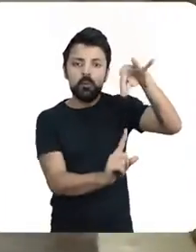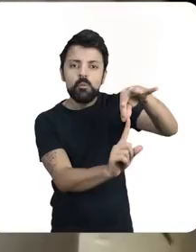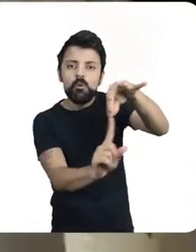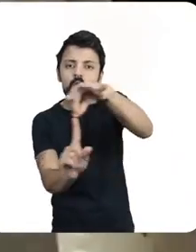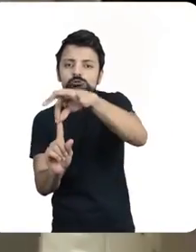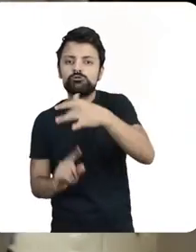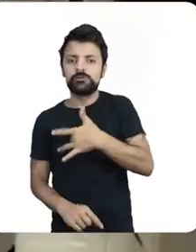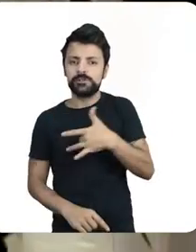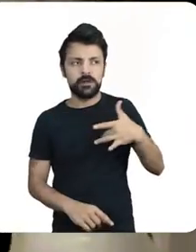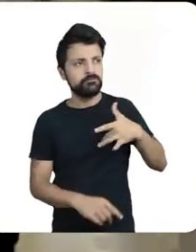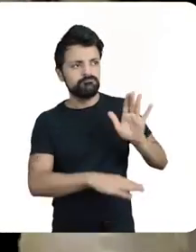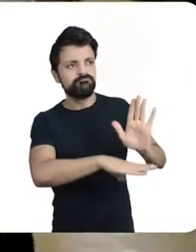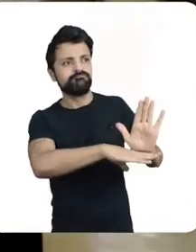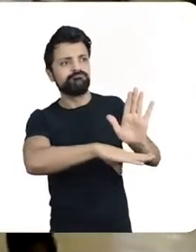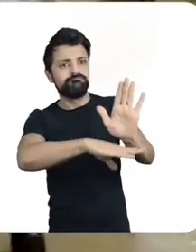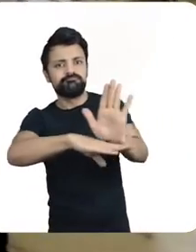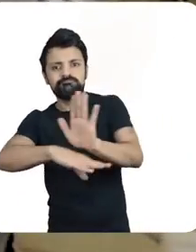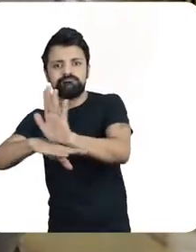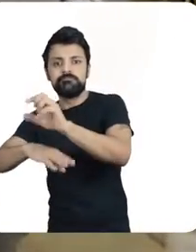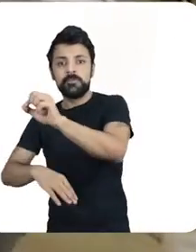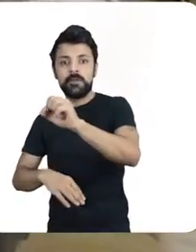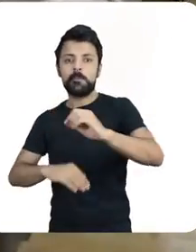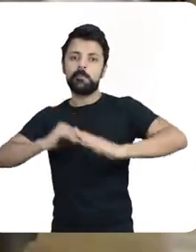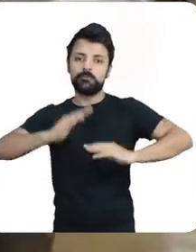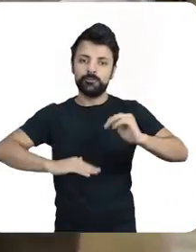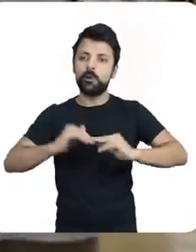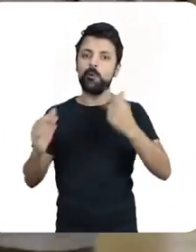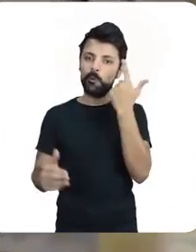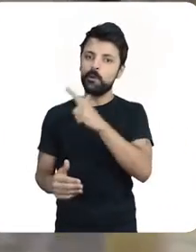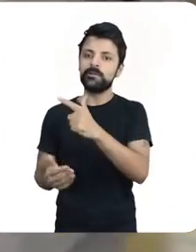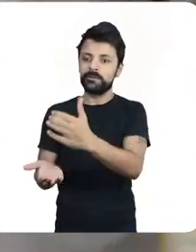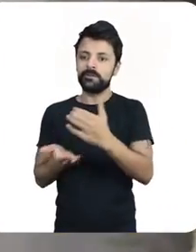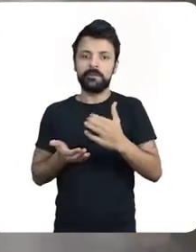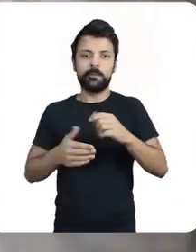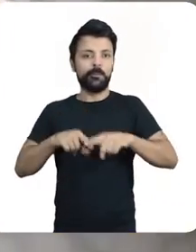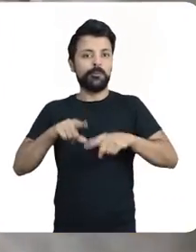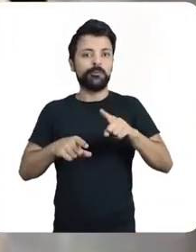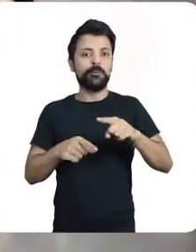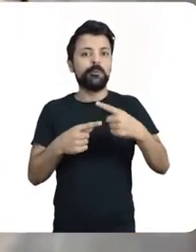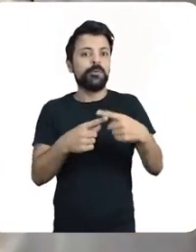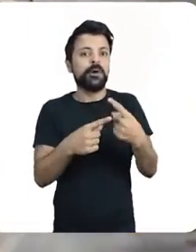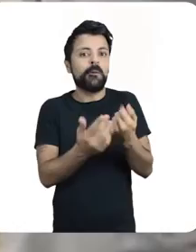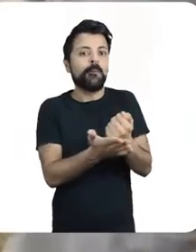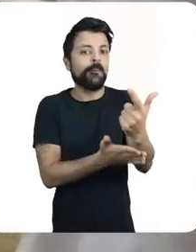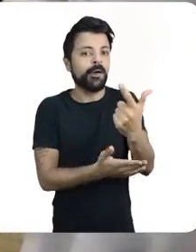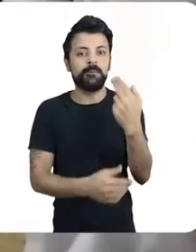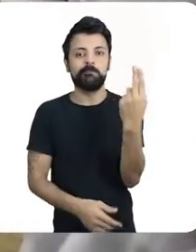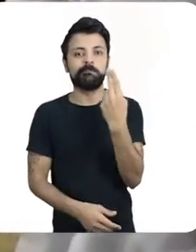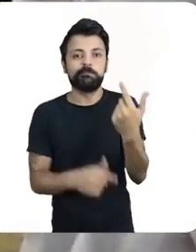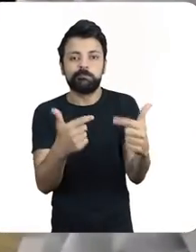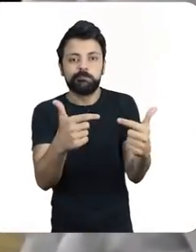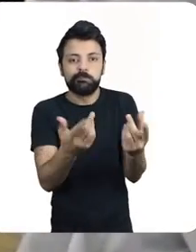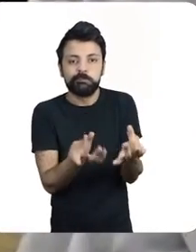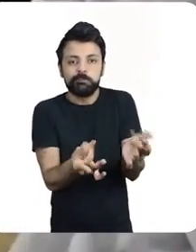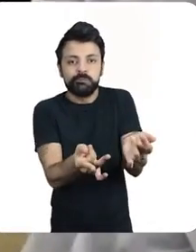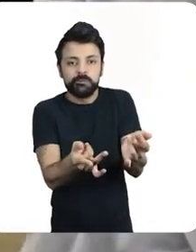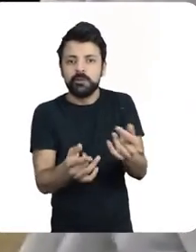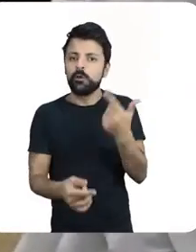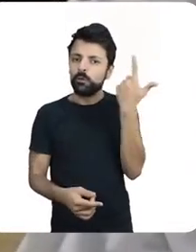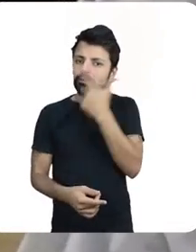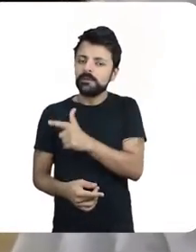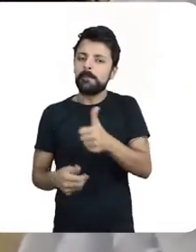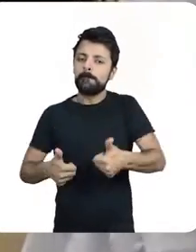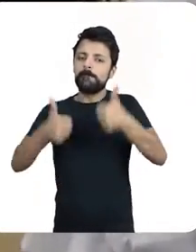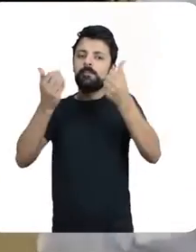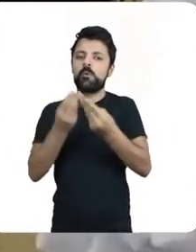saúde, para que os profissionais tenham acesso a esse produto que está em falta no mercado e consigam então ter uma melhor